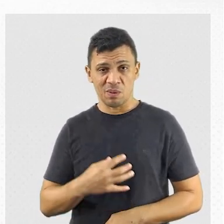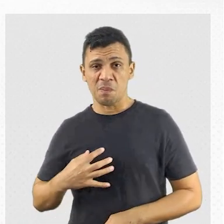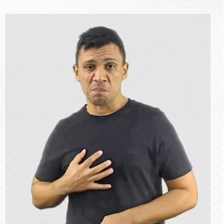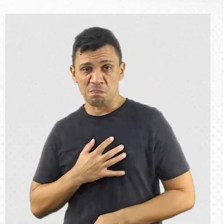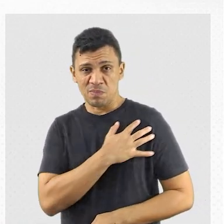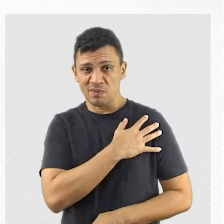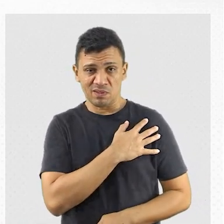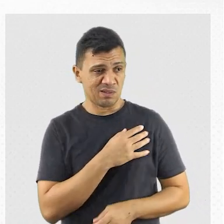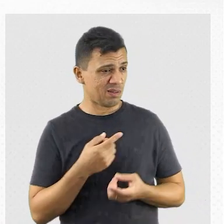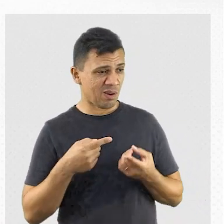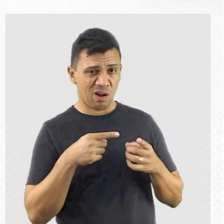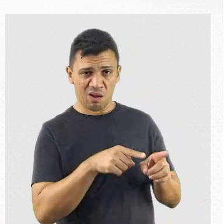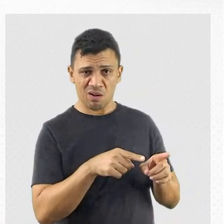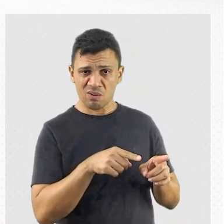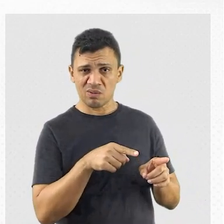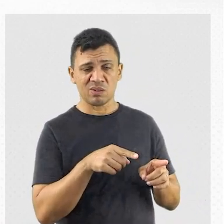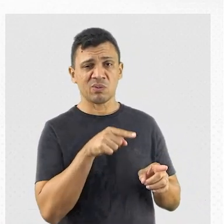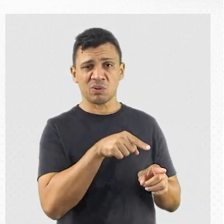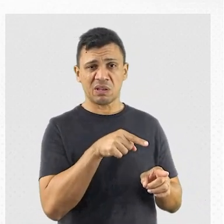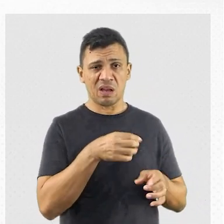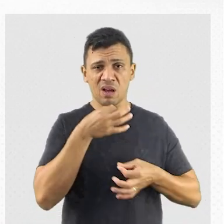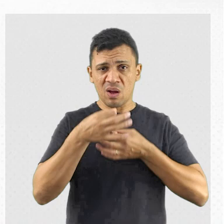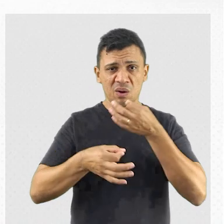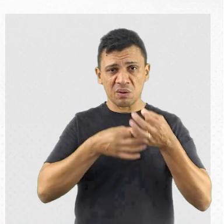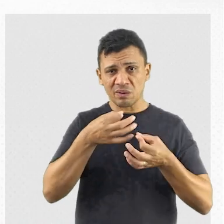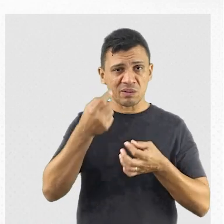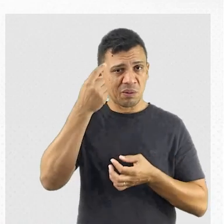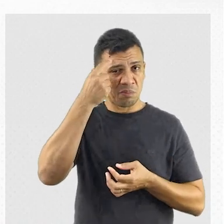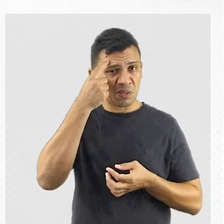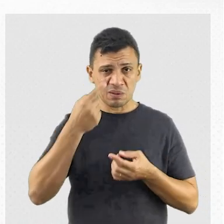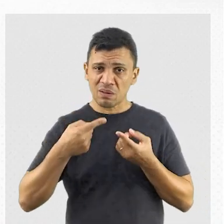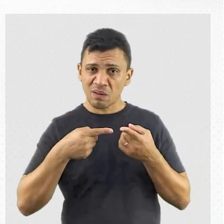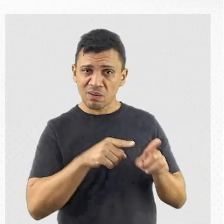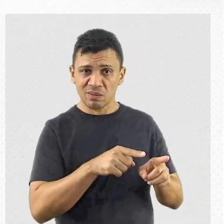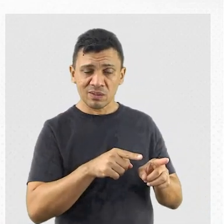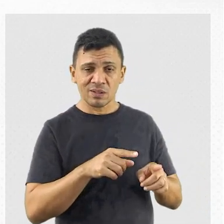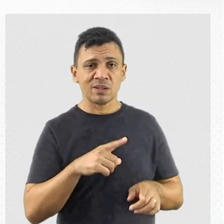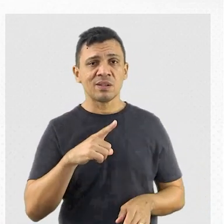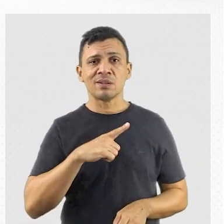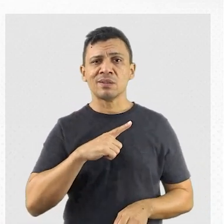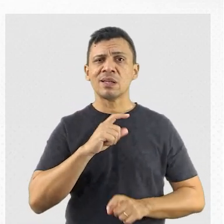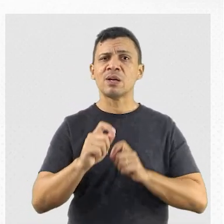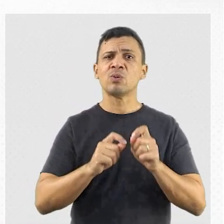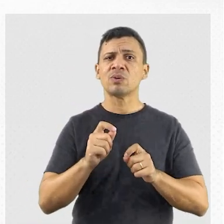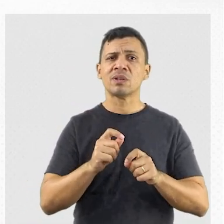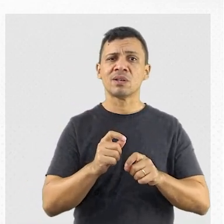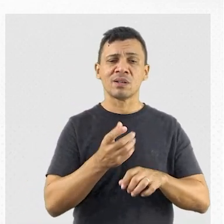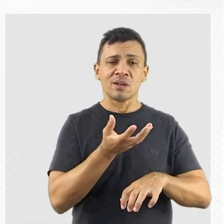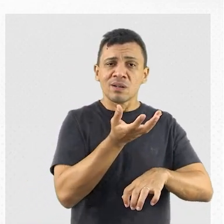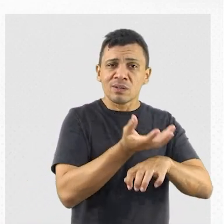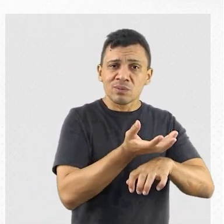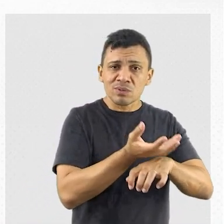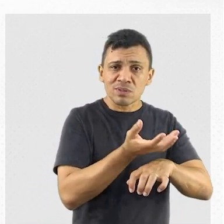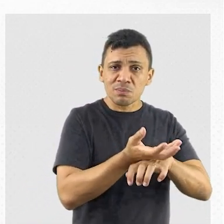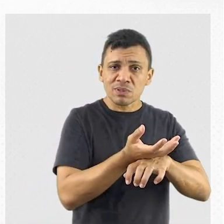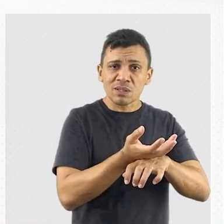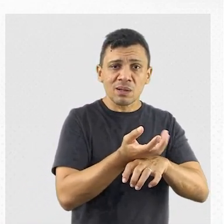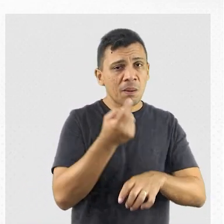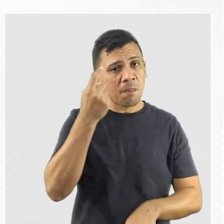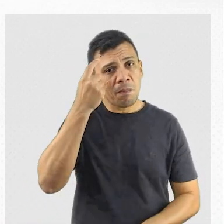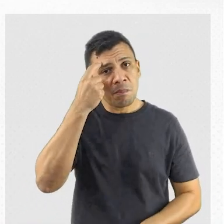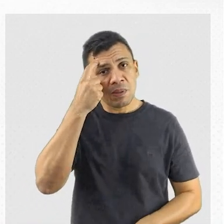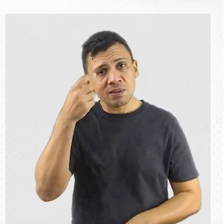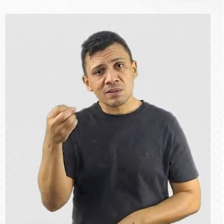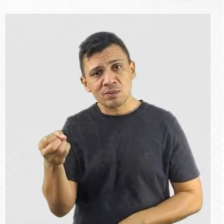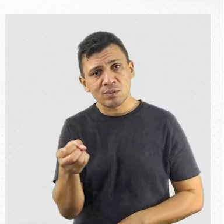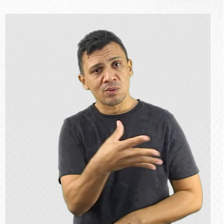durma, para viver esse cotidiano movido por essas regras. E nós não somos convidados a pensar se a gente concorda ou não.